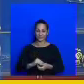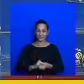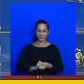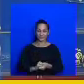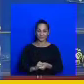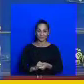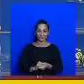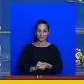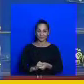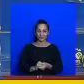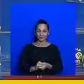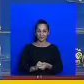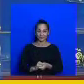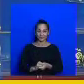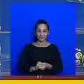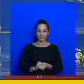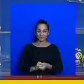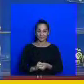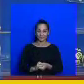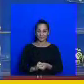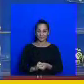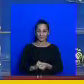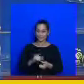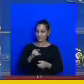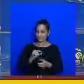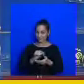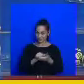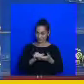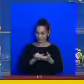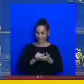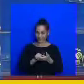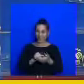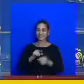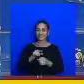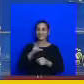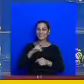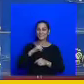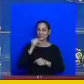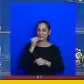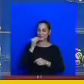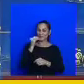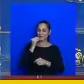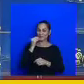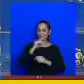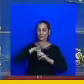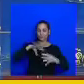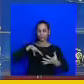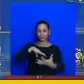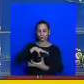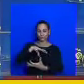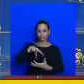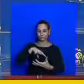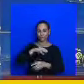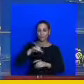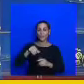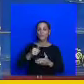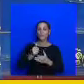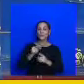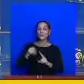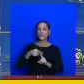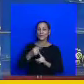Verde, 03. E aí, tá marcando? Você ainda tem chances? O globo segue girando, mais um